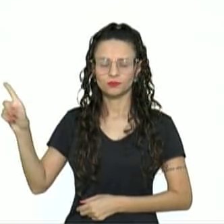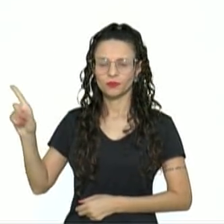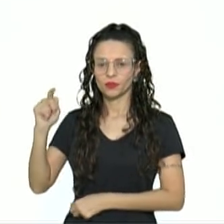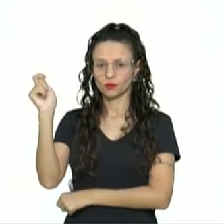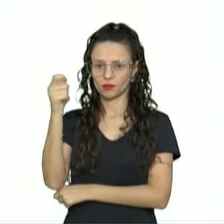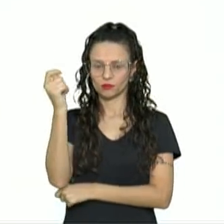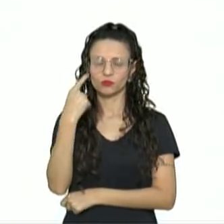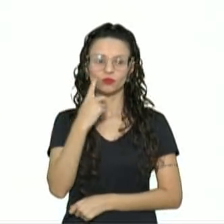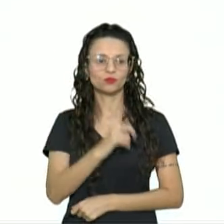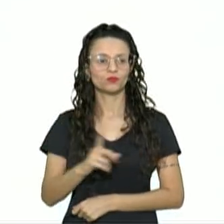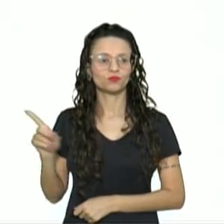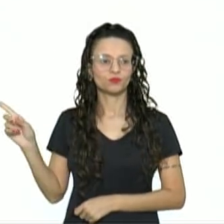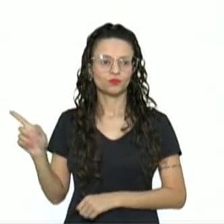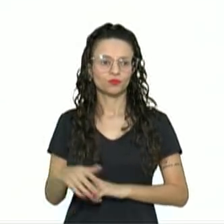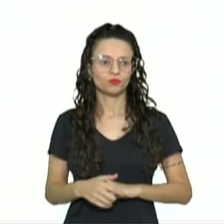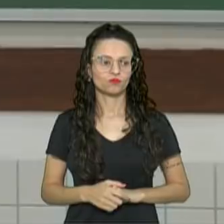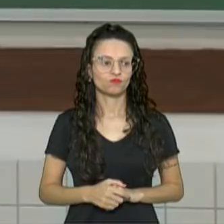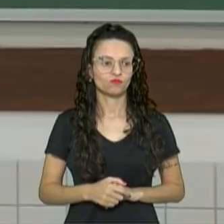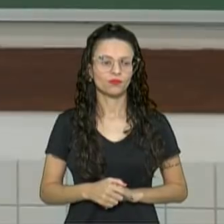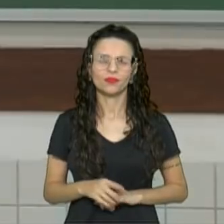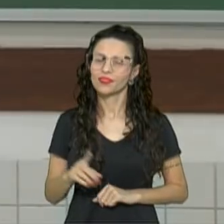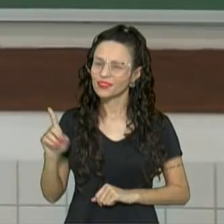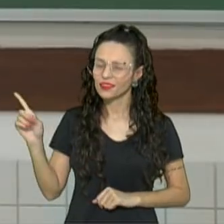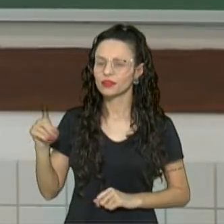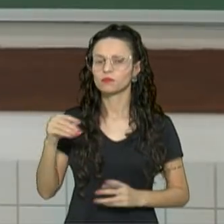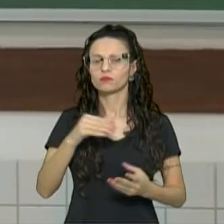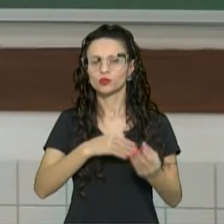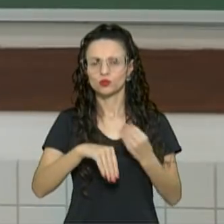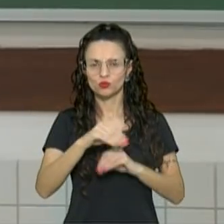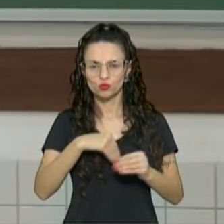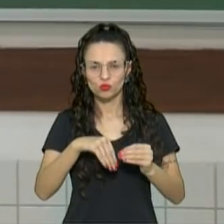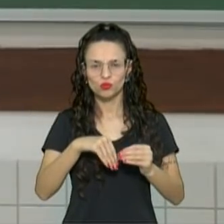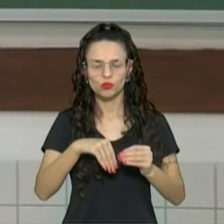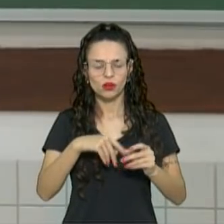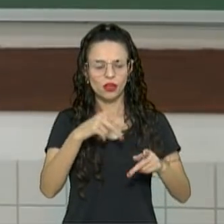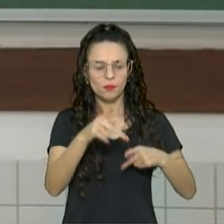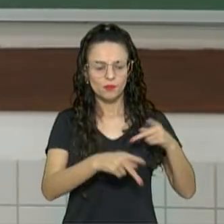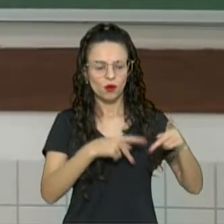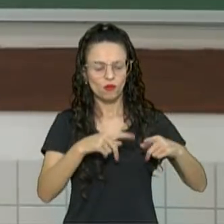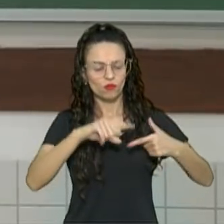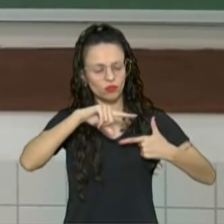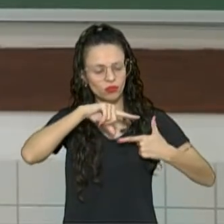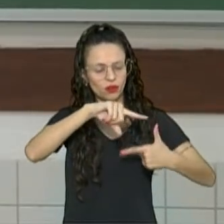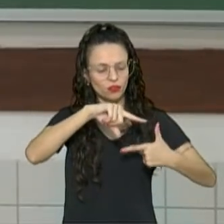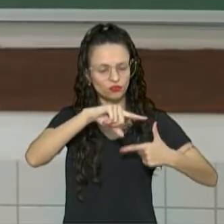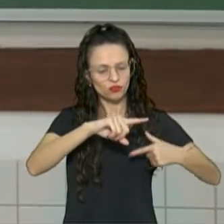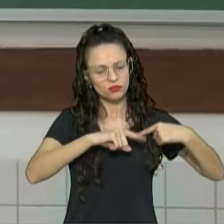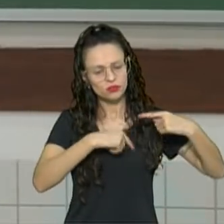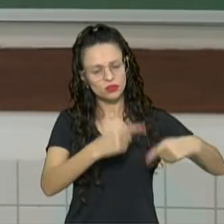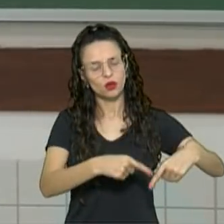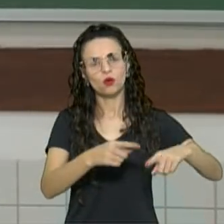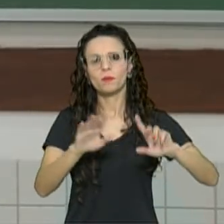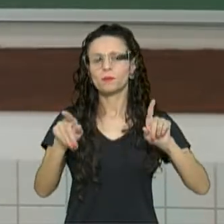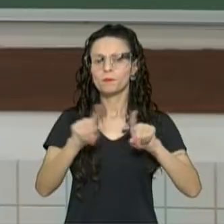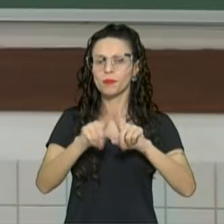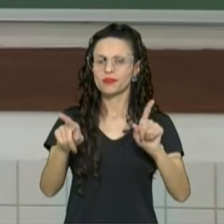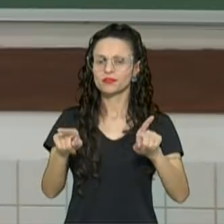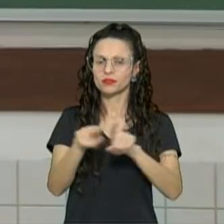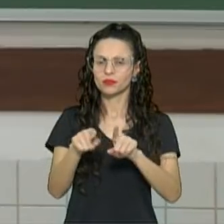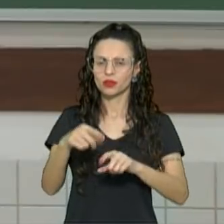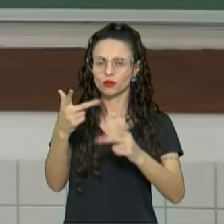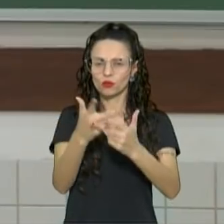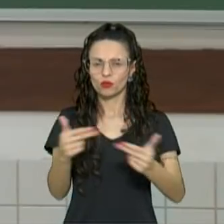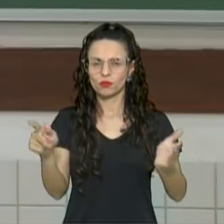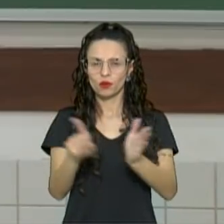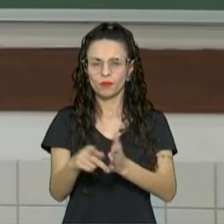gente vai ver também essa mistura, né, dos povos indígenas da tradição, mas com o novo também, né, com coisas